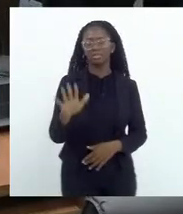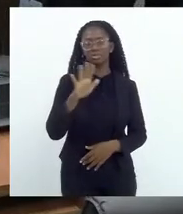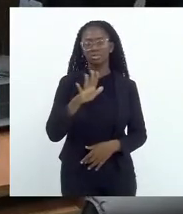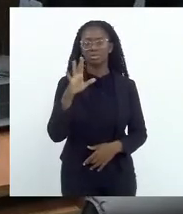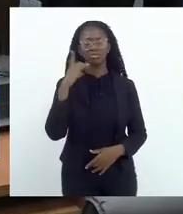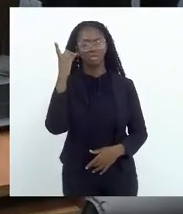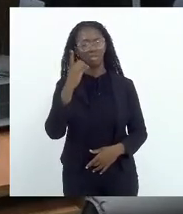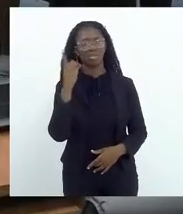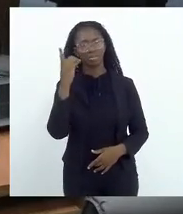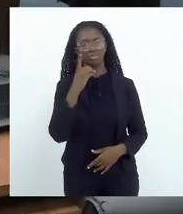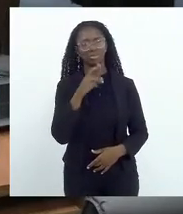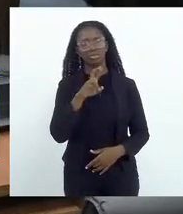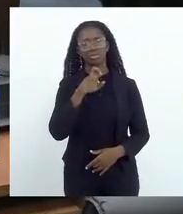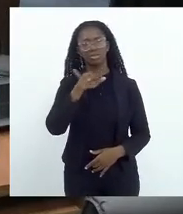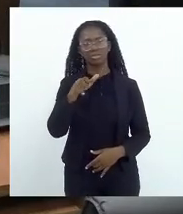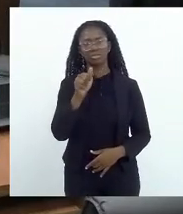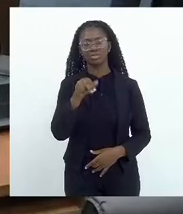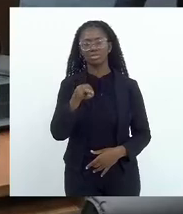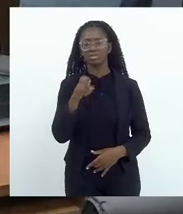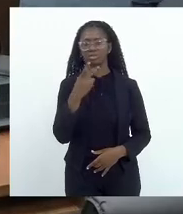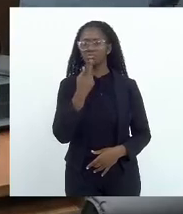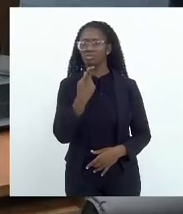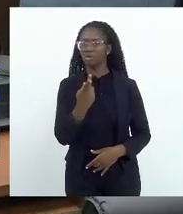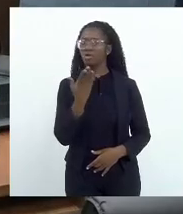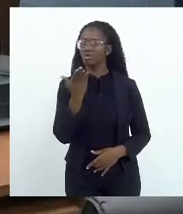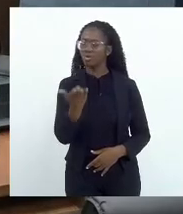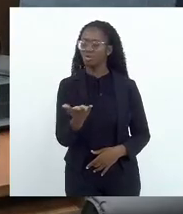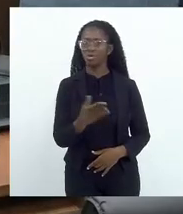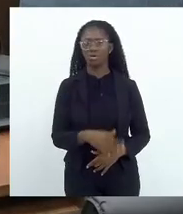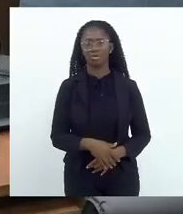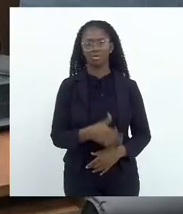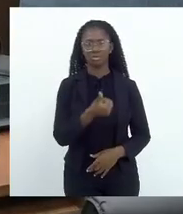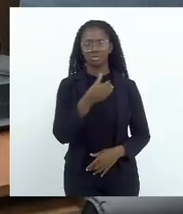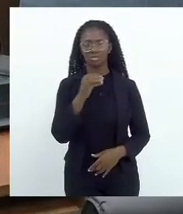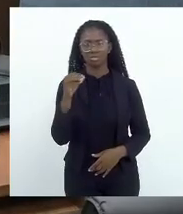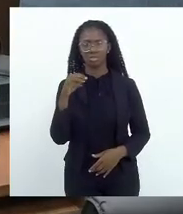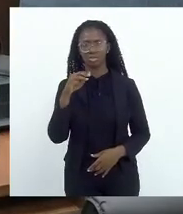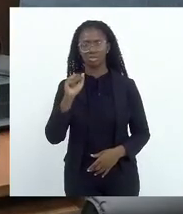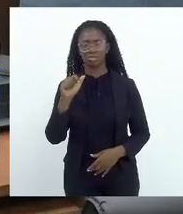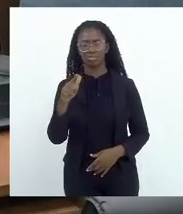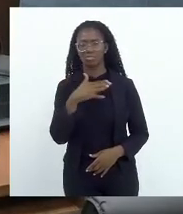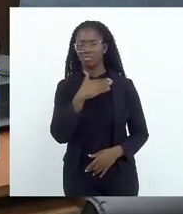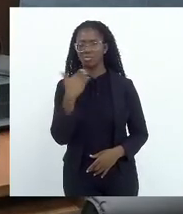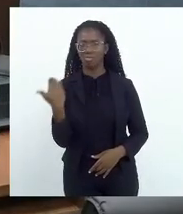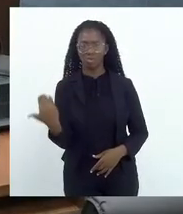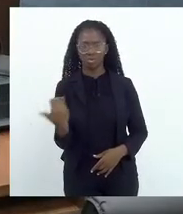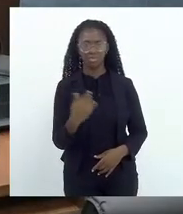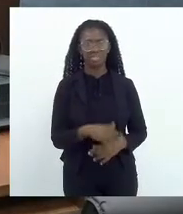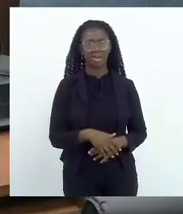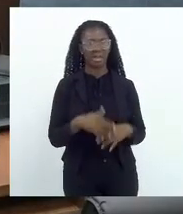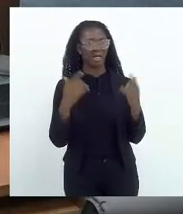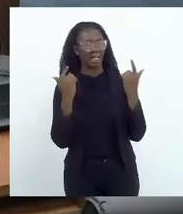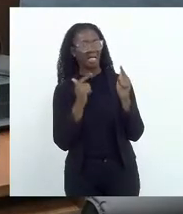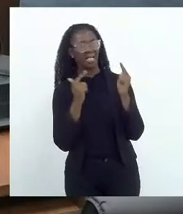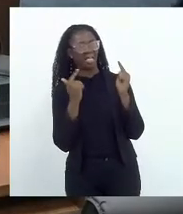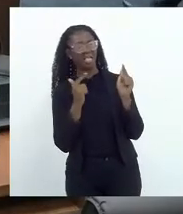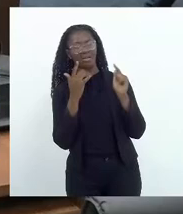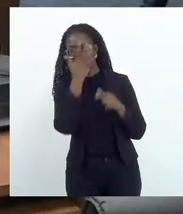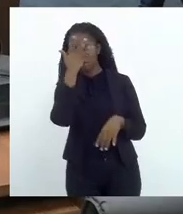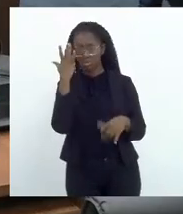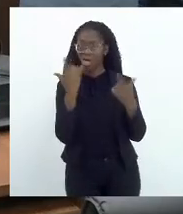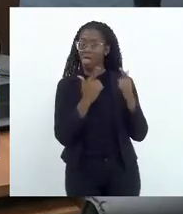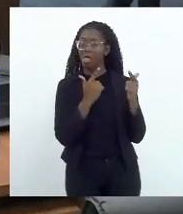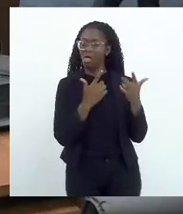aqui ainda há pouco, com 600 mil mortes, né, que foram alvo de deboche, né,